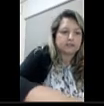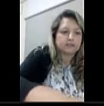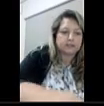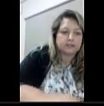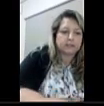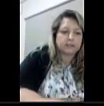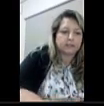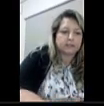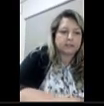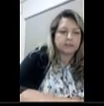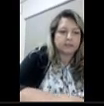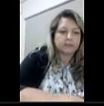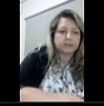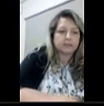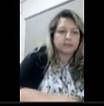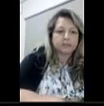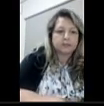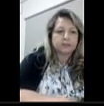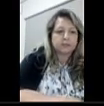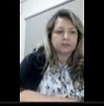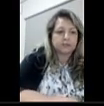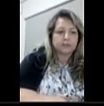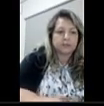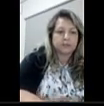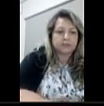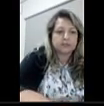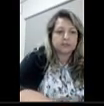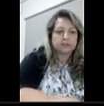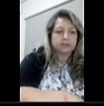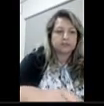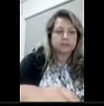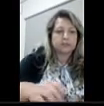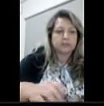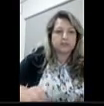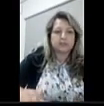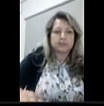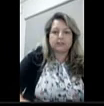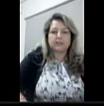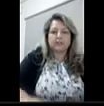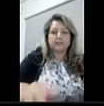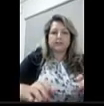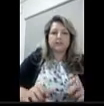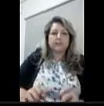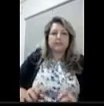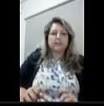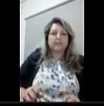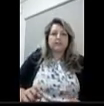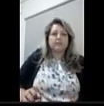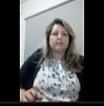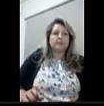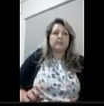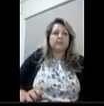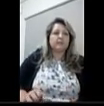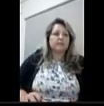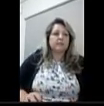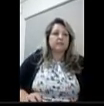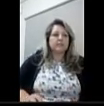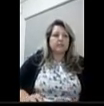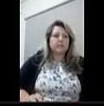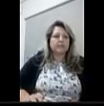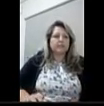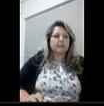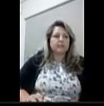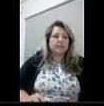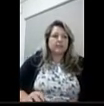A parceria, gente, da escola com a família, ela é essencial para garantir que os alunos eles consigam aprender. Então, incentivar os pais para